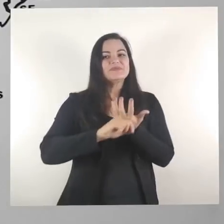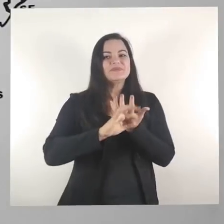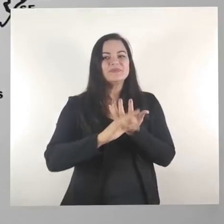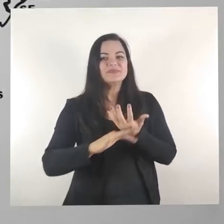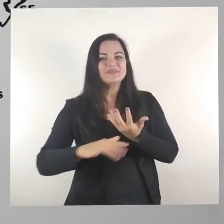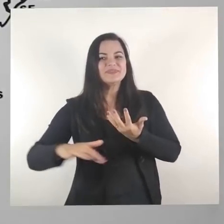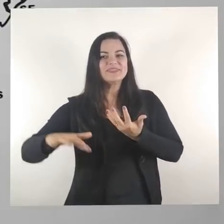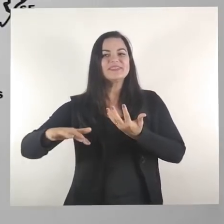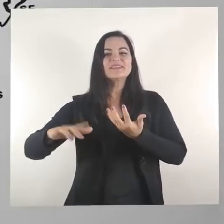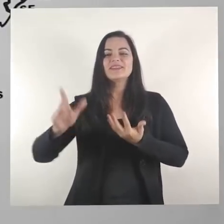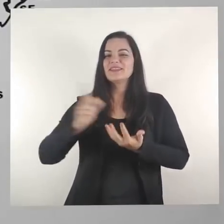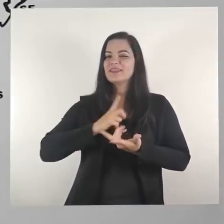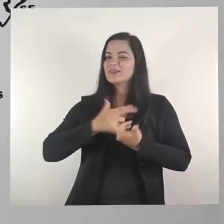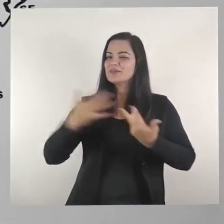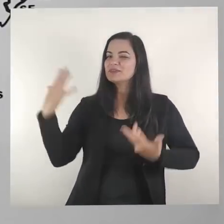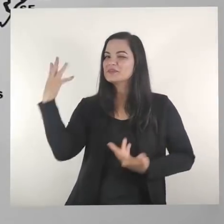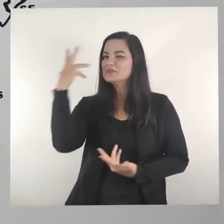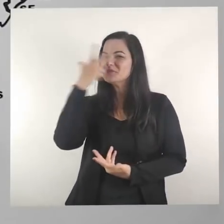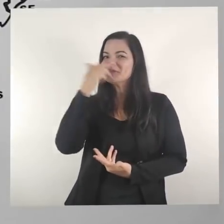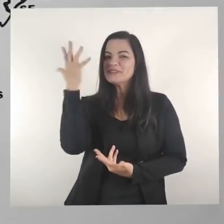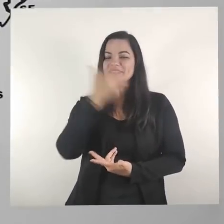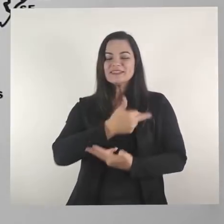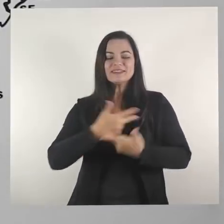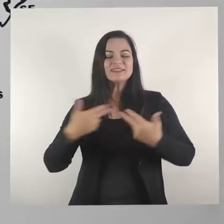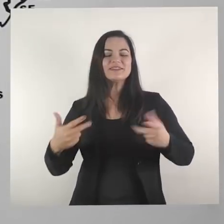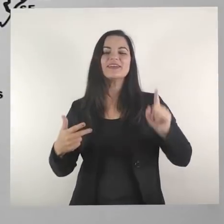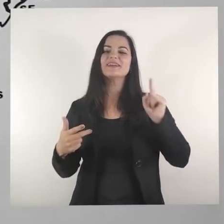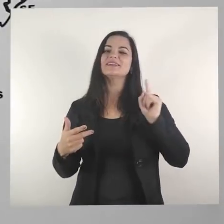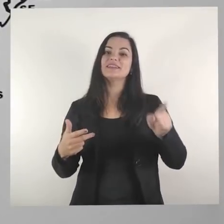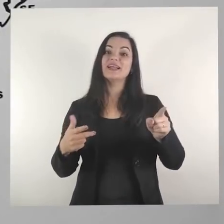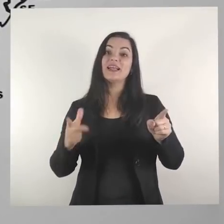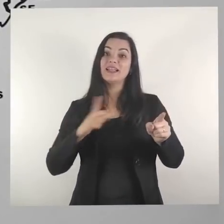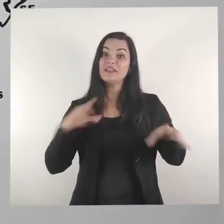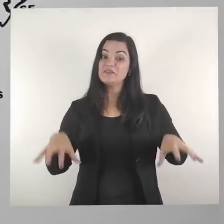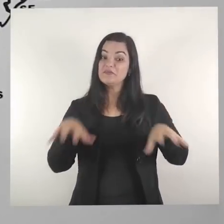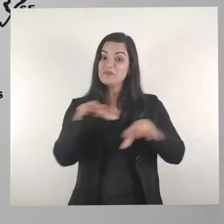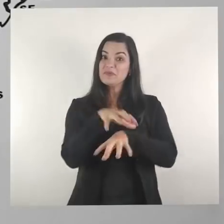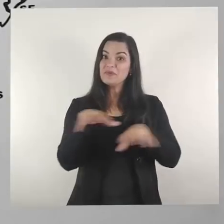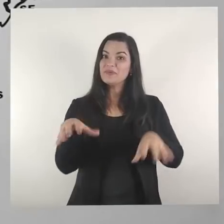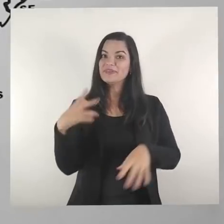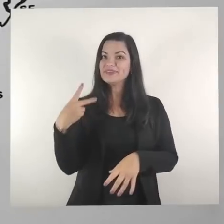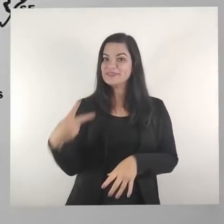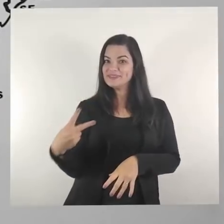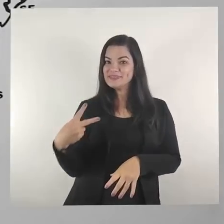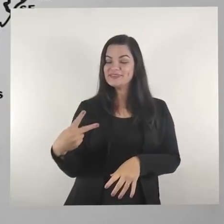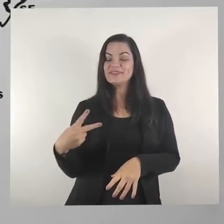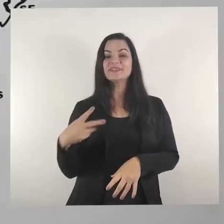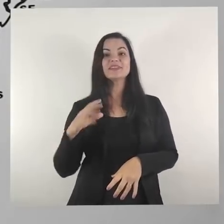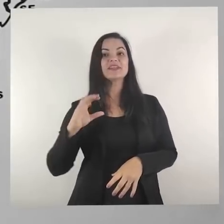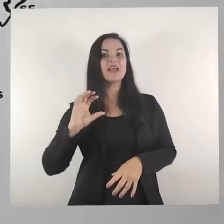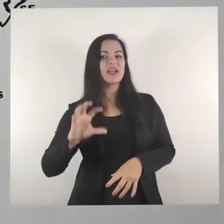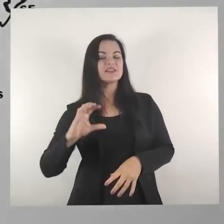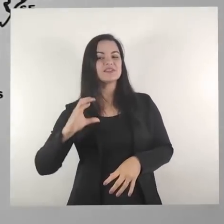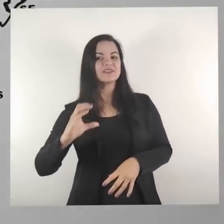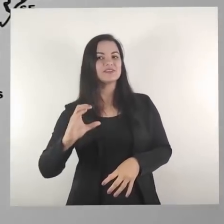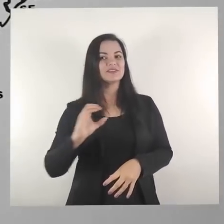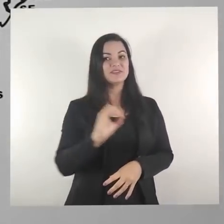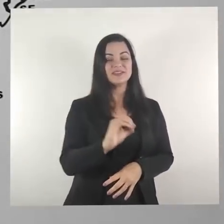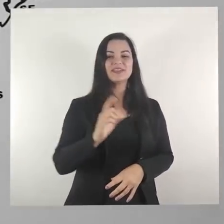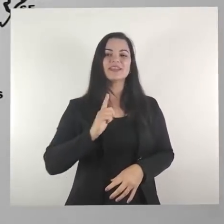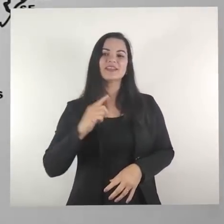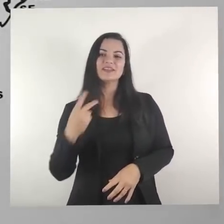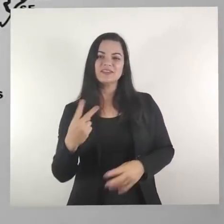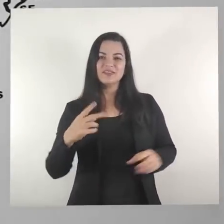Temos belezas riquíssimas por lá e são 2 biomas amanhã, hein? Região Centro-Oeste